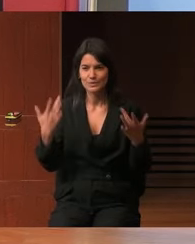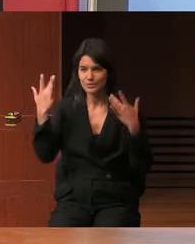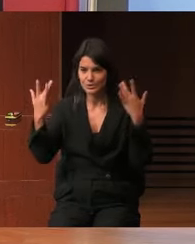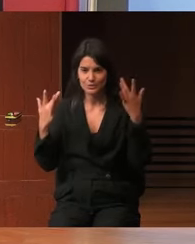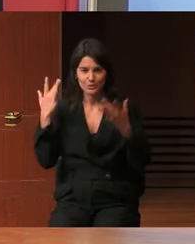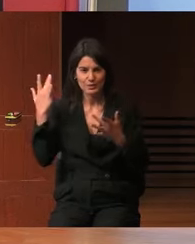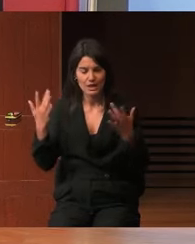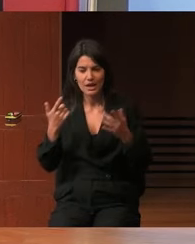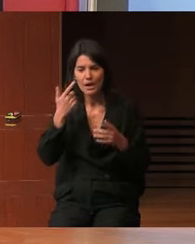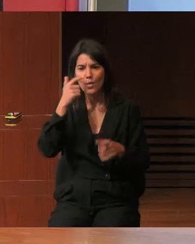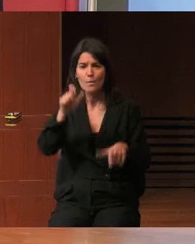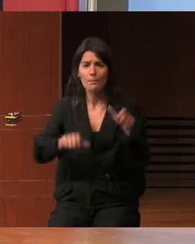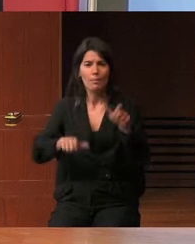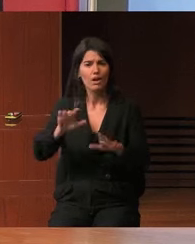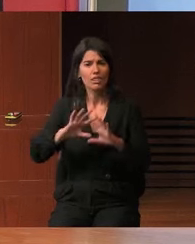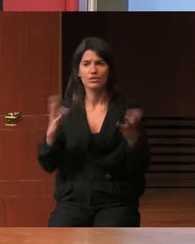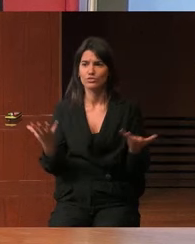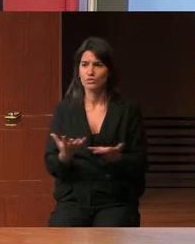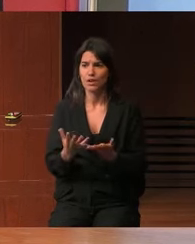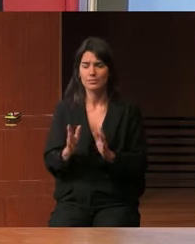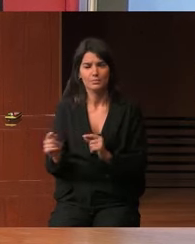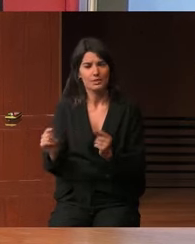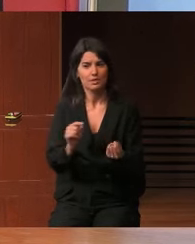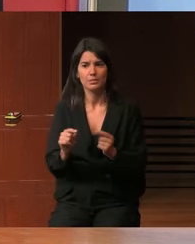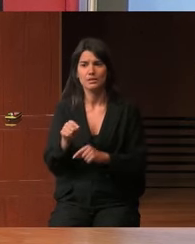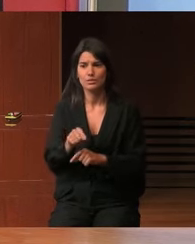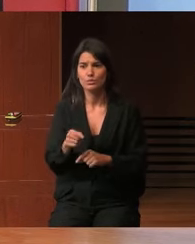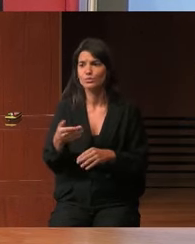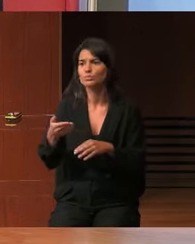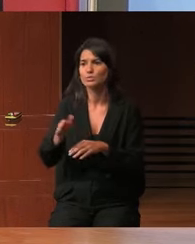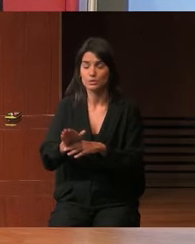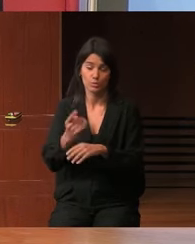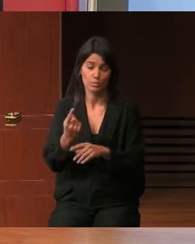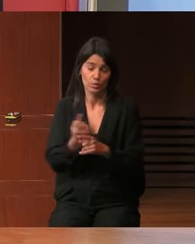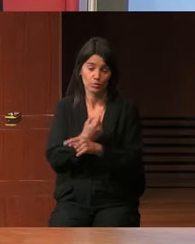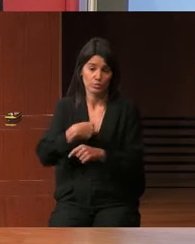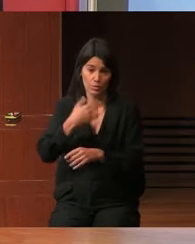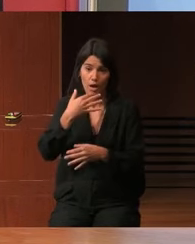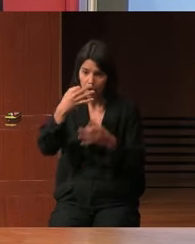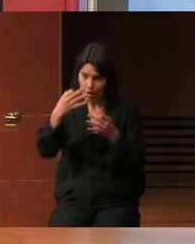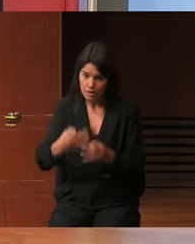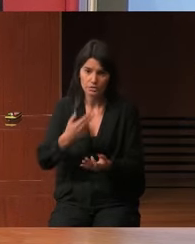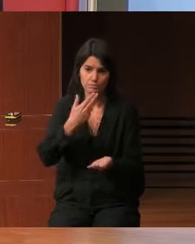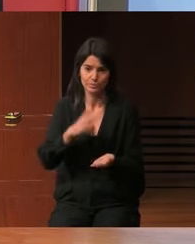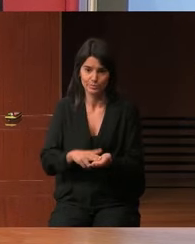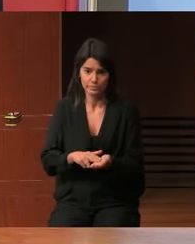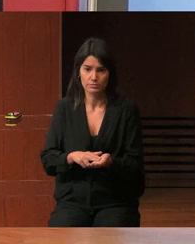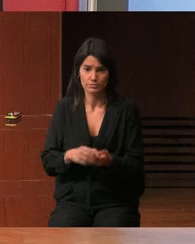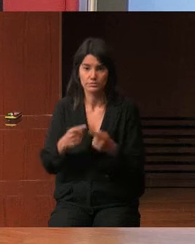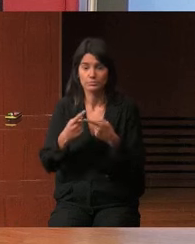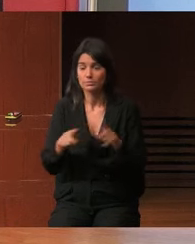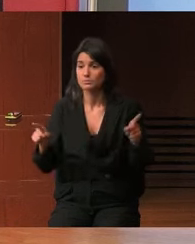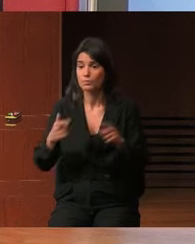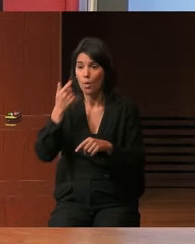e para as humanidades em geral, para discutirmos isto. Por exemplo, uma coisa que eu acredito piamente é que a dicotomia humano-máquina já não